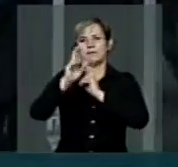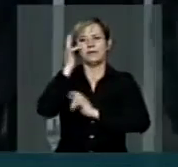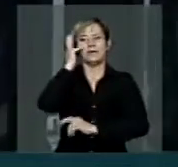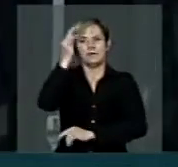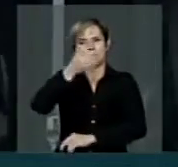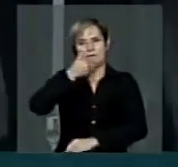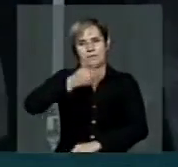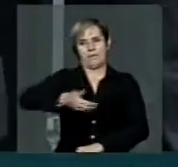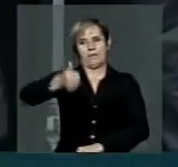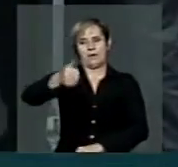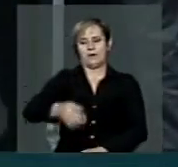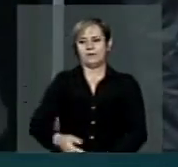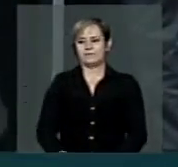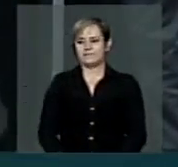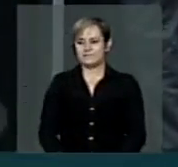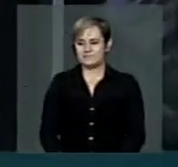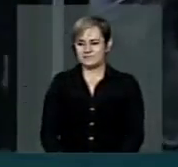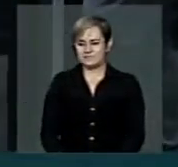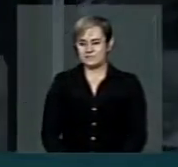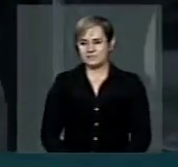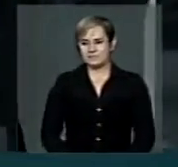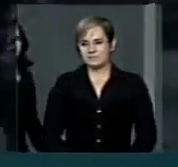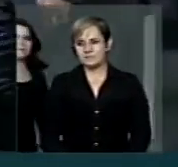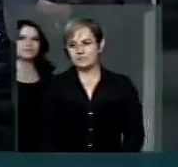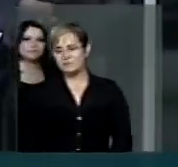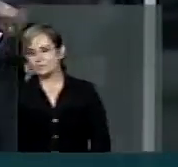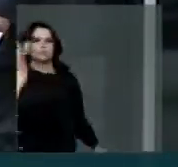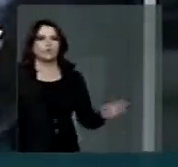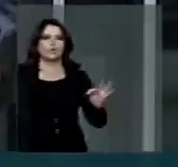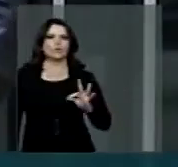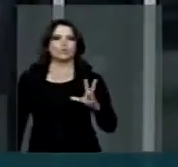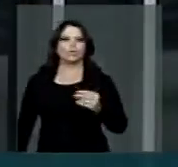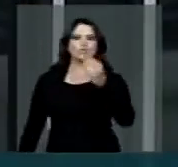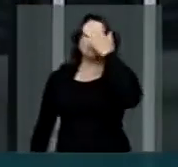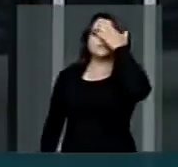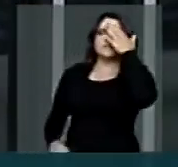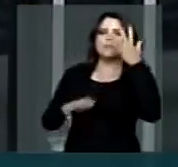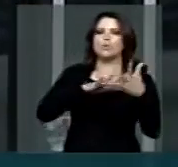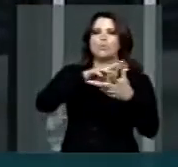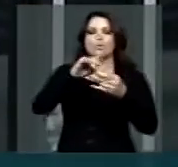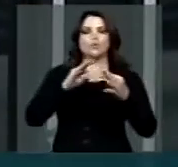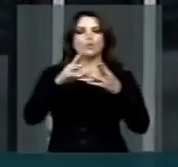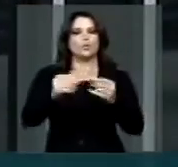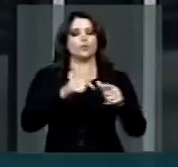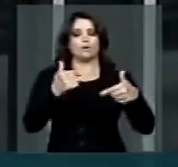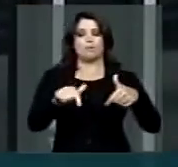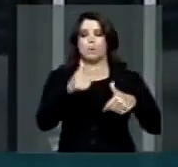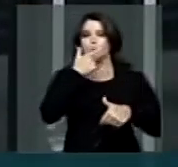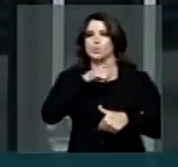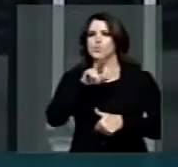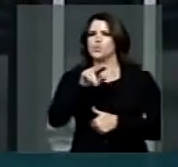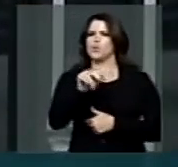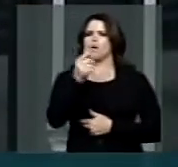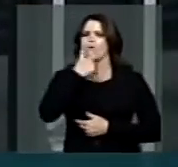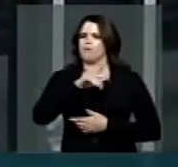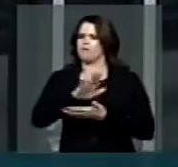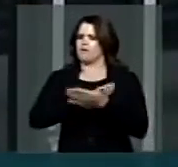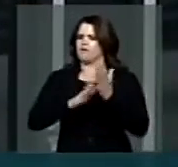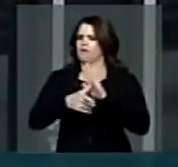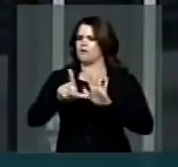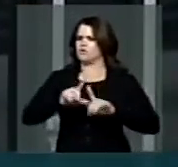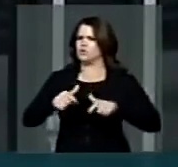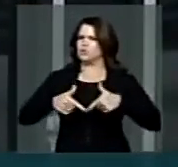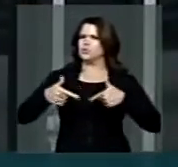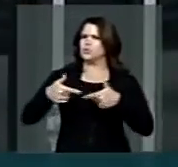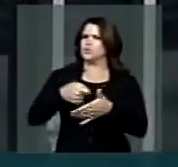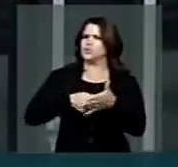melhores. Todos sabem que o mundo inteiro, os trabalhadores nunca ganharam nada sem que houvesse luta, sem